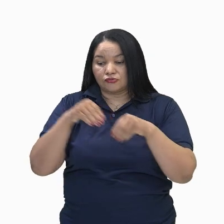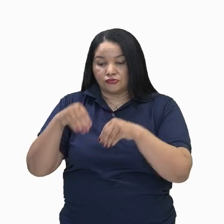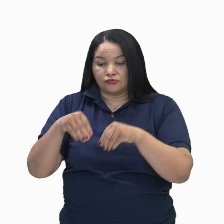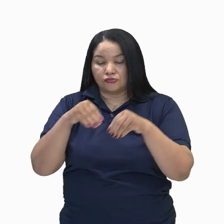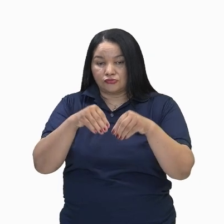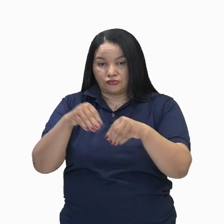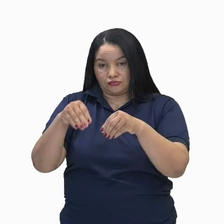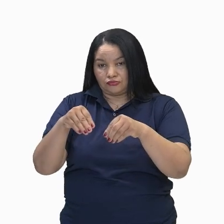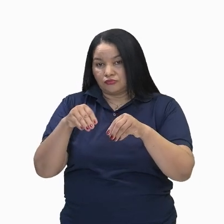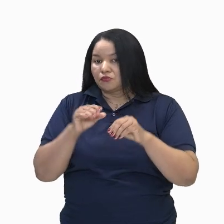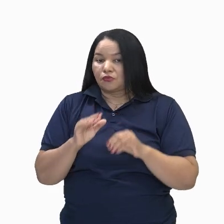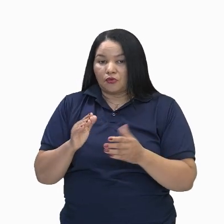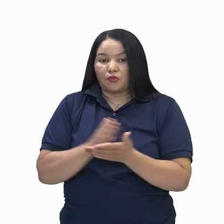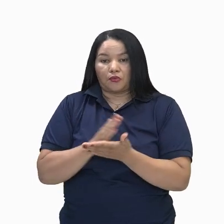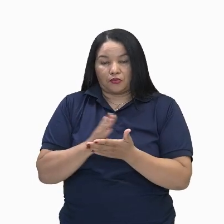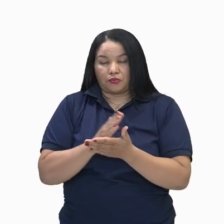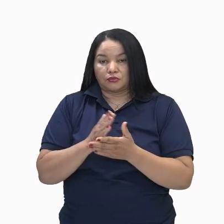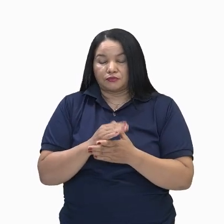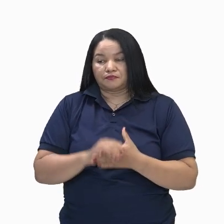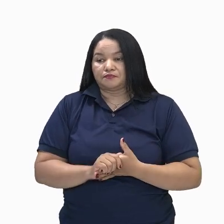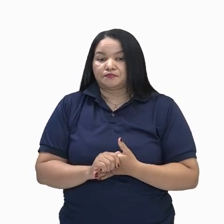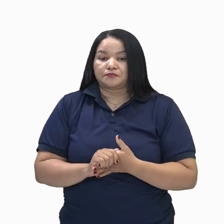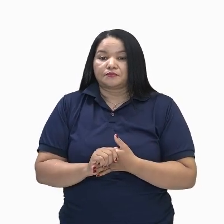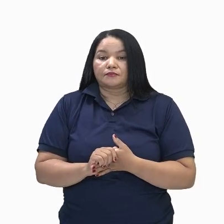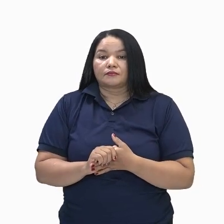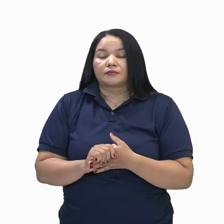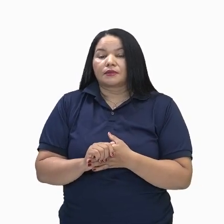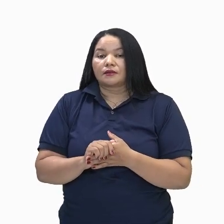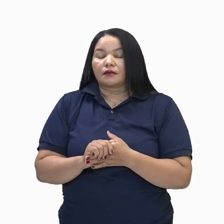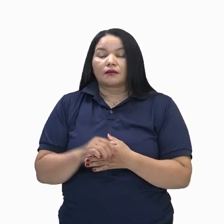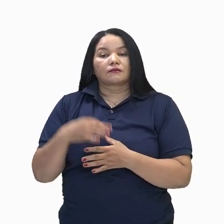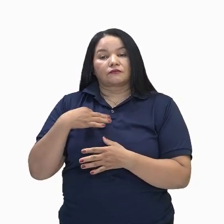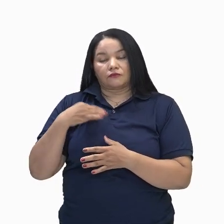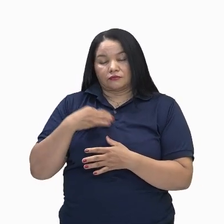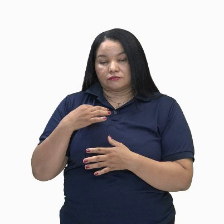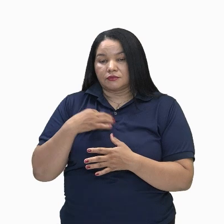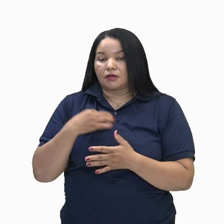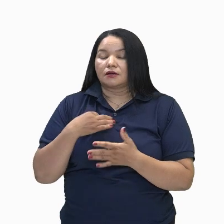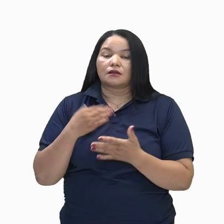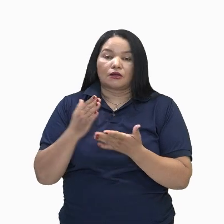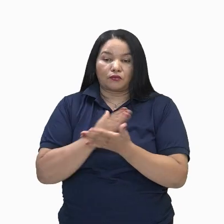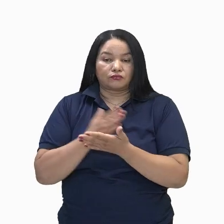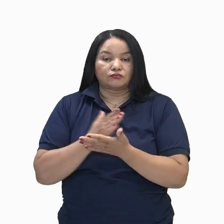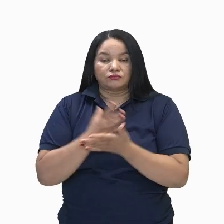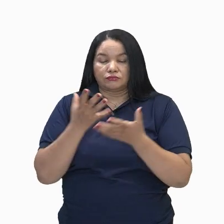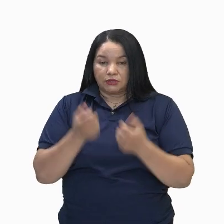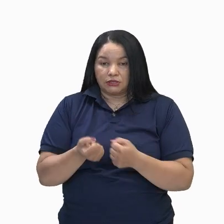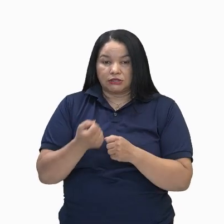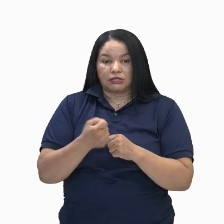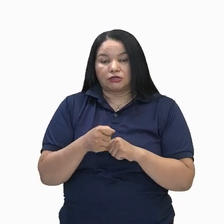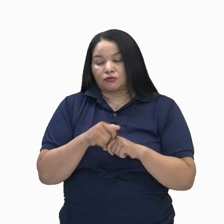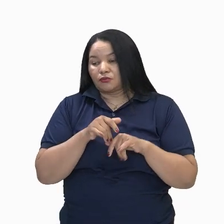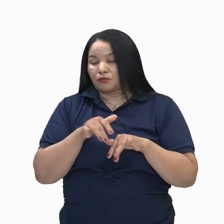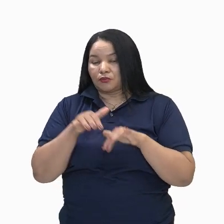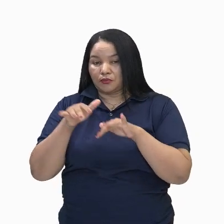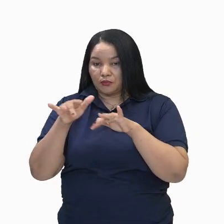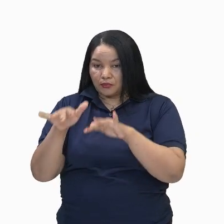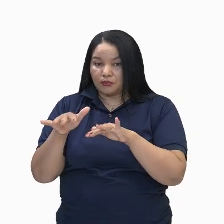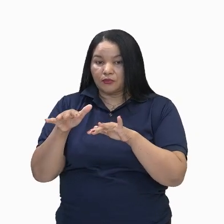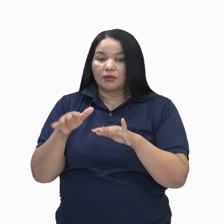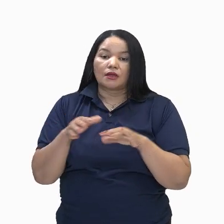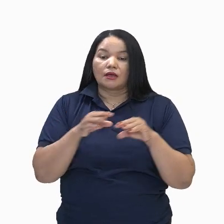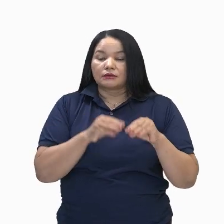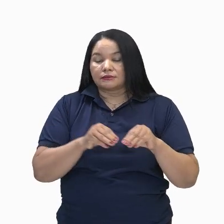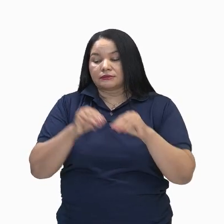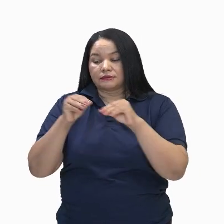eles estão saindo do seu país de origem, porém de uma forma voluntária. Os refugiados estão sendo obrigados a